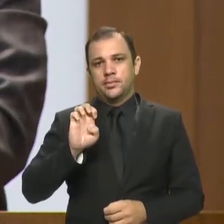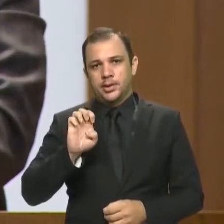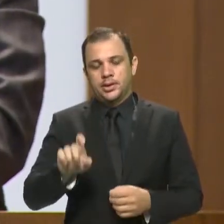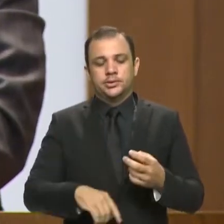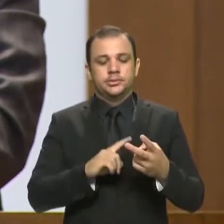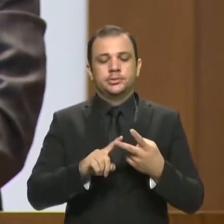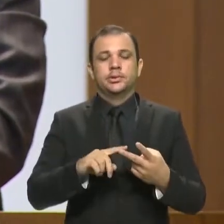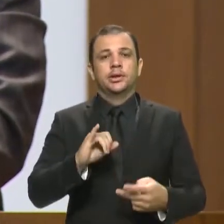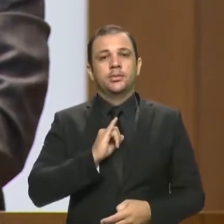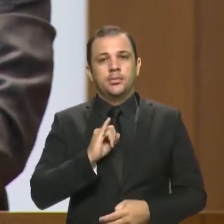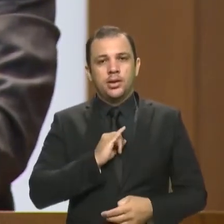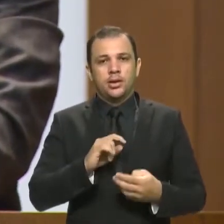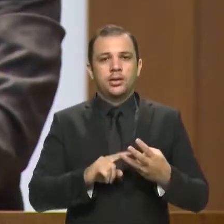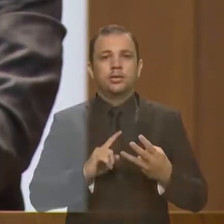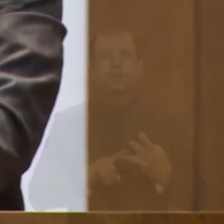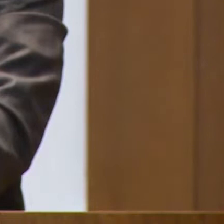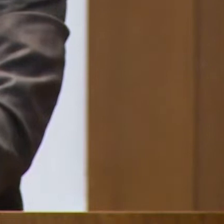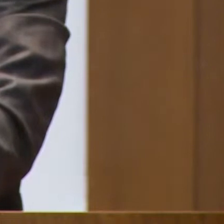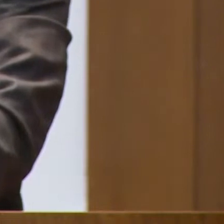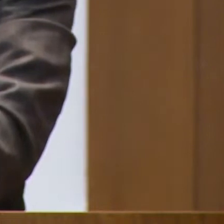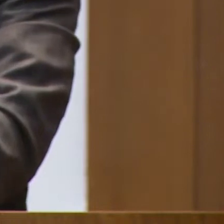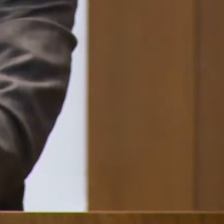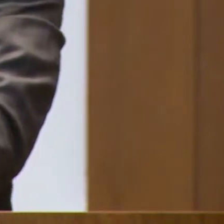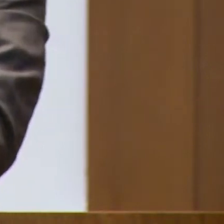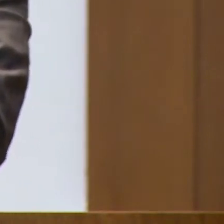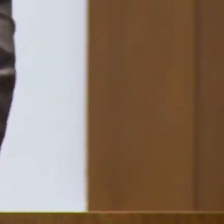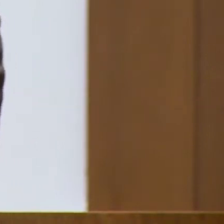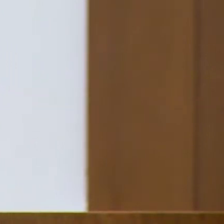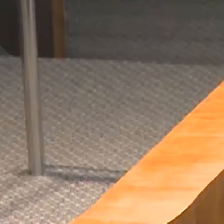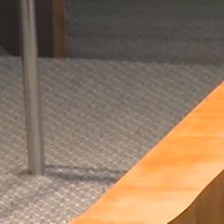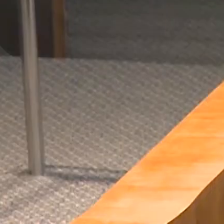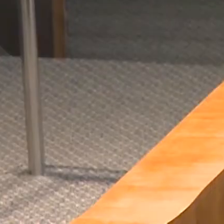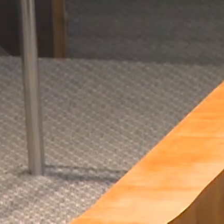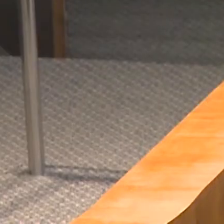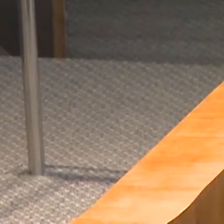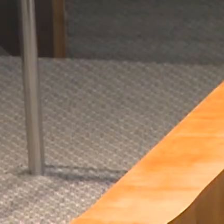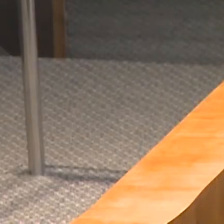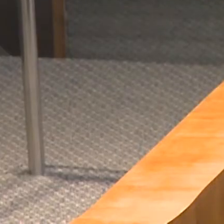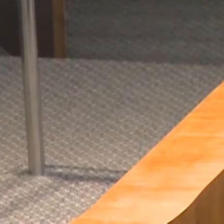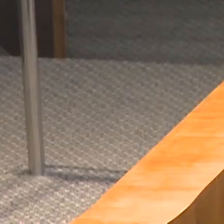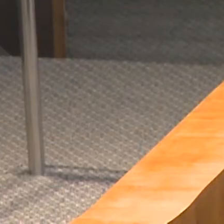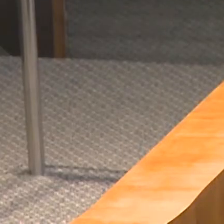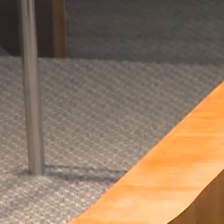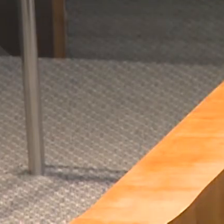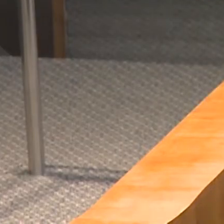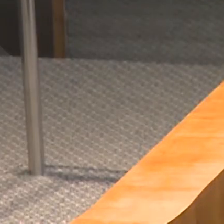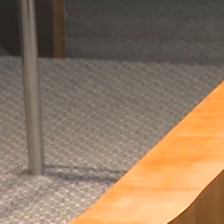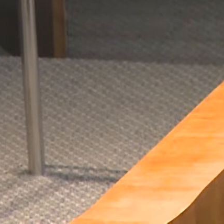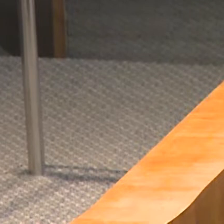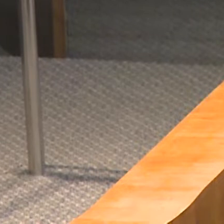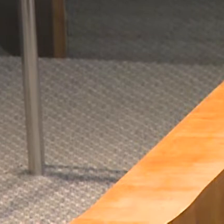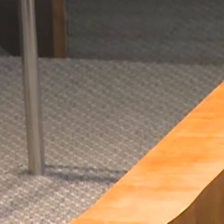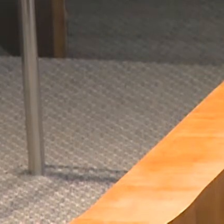destacou agenda de inaugurações de obras do Governo do Estado na região tocantina o deputado Márcio honaiser falou